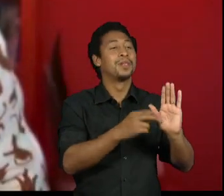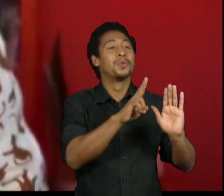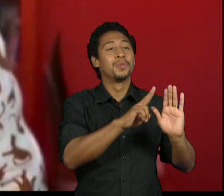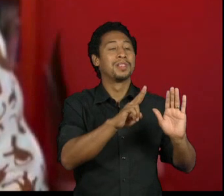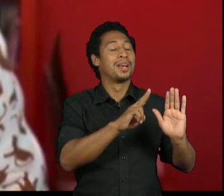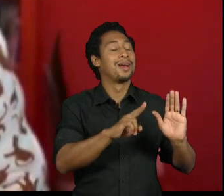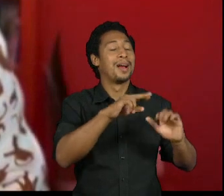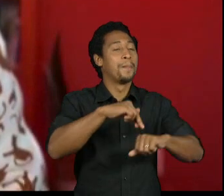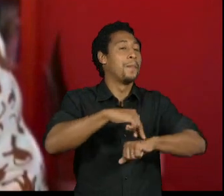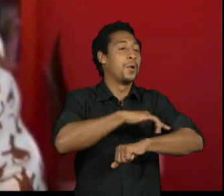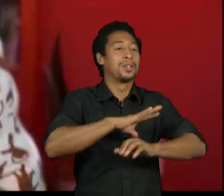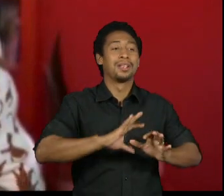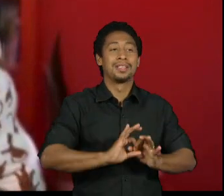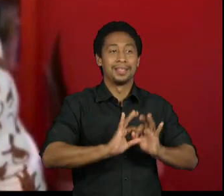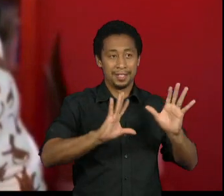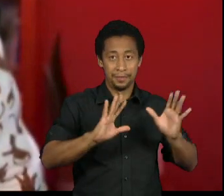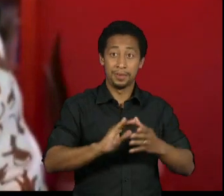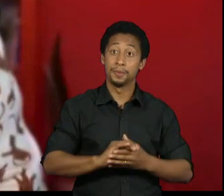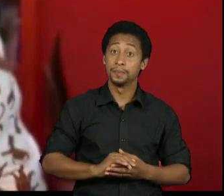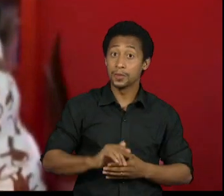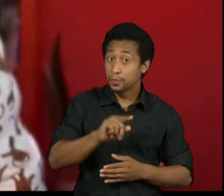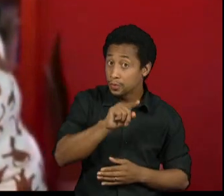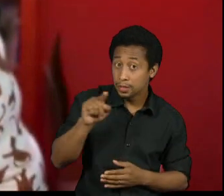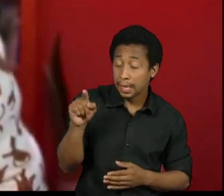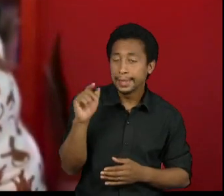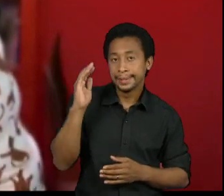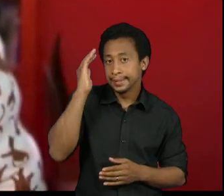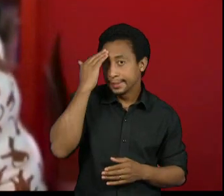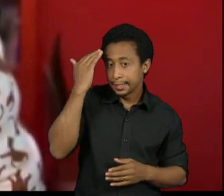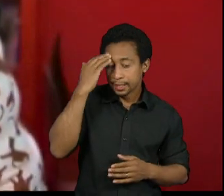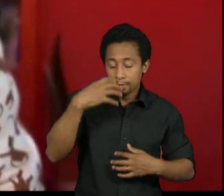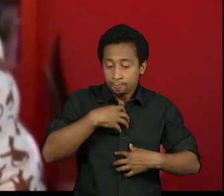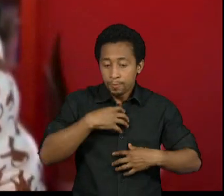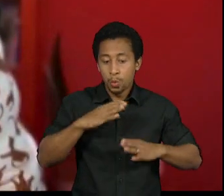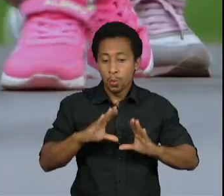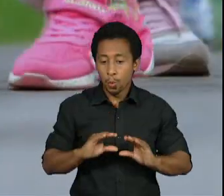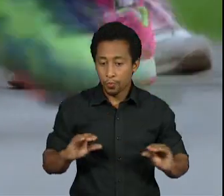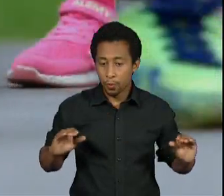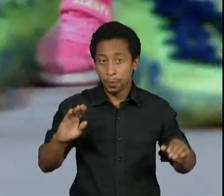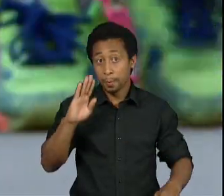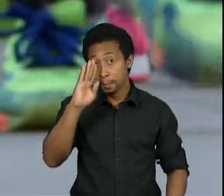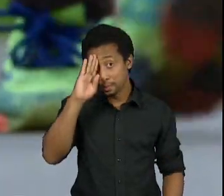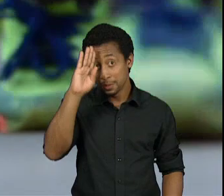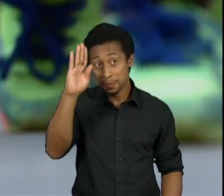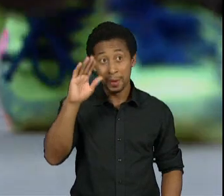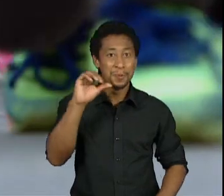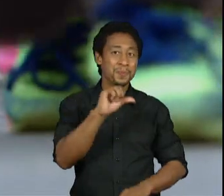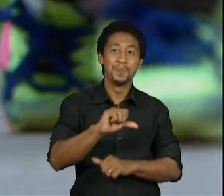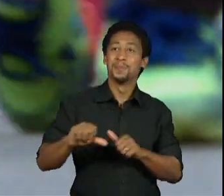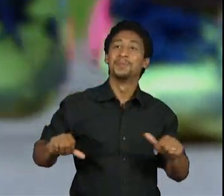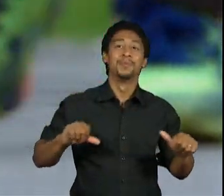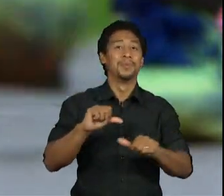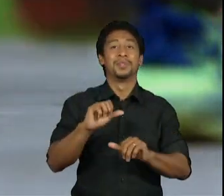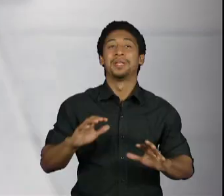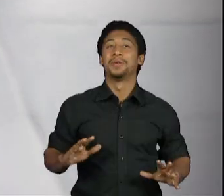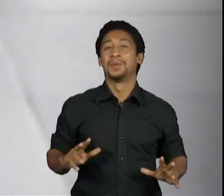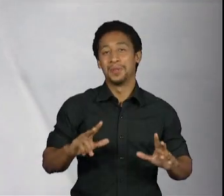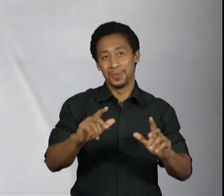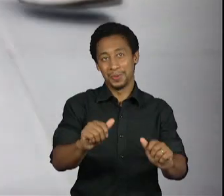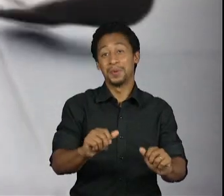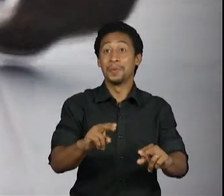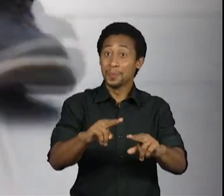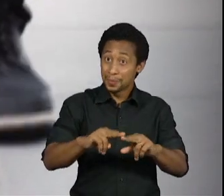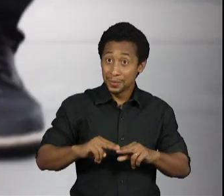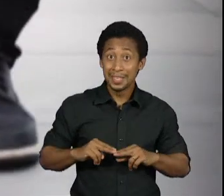começa a entender, sabe, que o nosso conforto é a prioridade, isso muda tudo. É por isso que nos últimos anos a gente teve esse